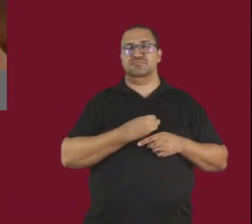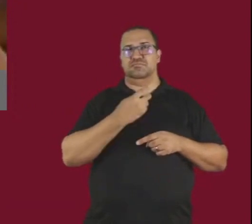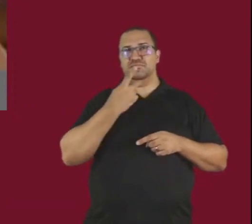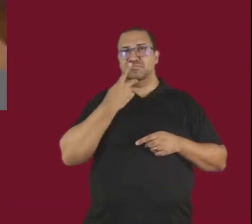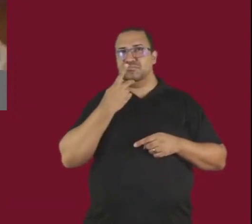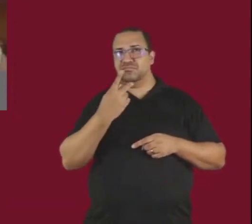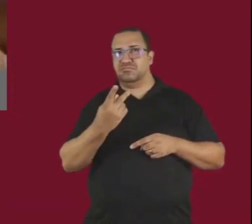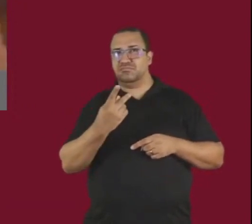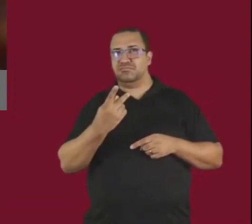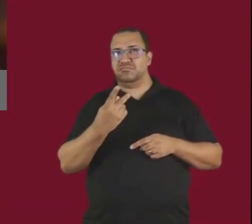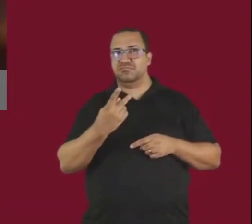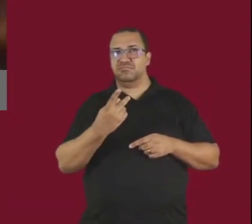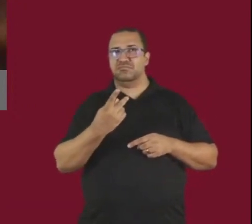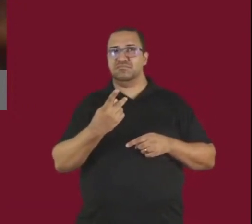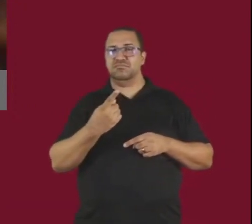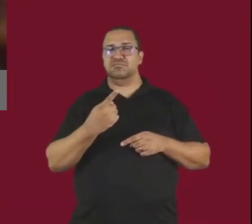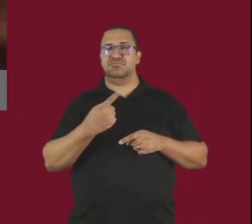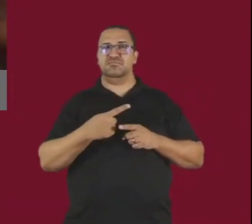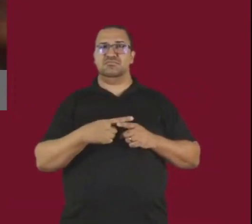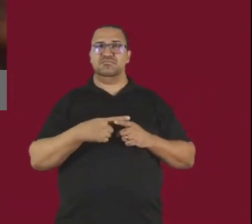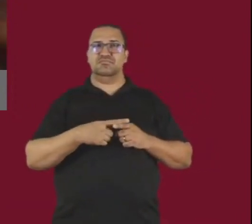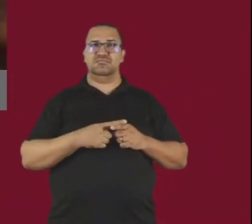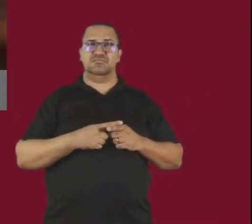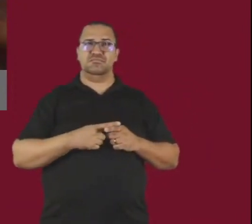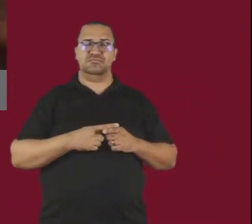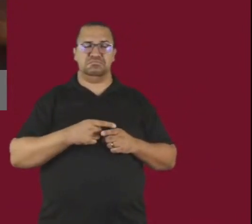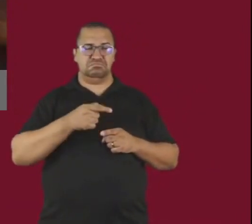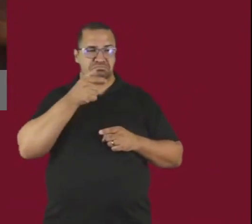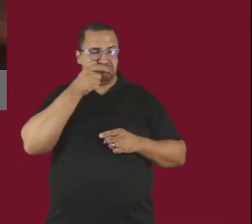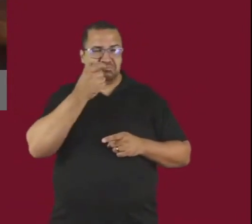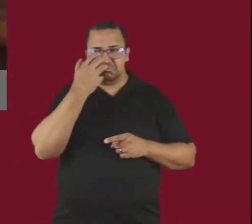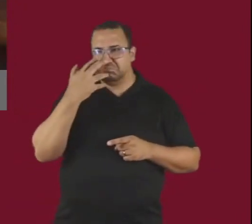falando. Quando eu olho para